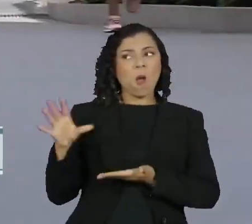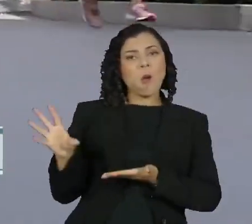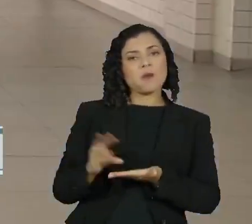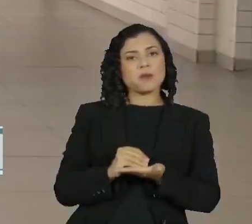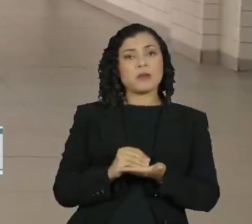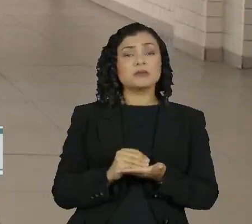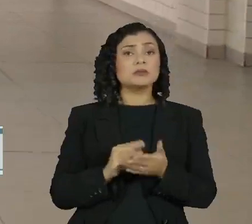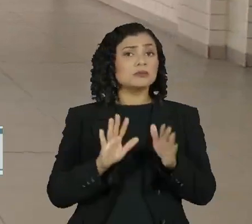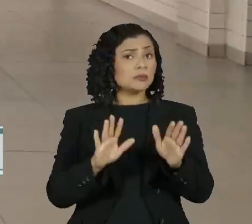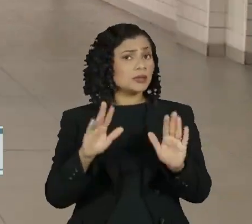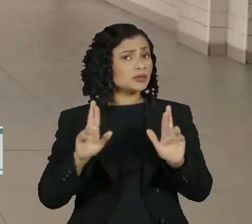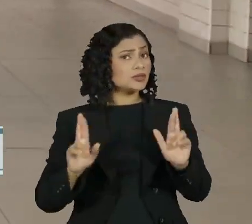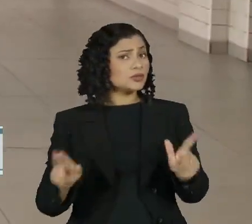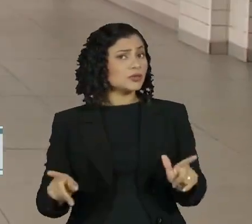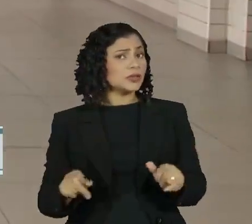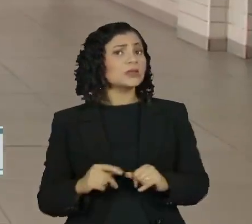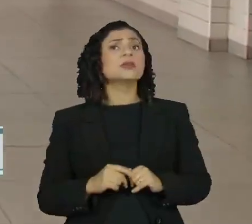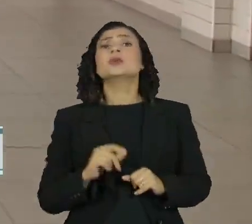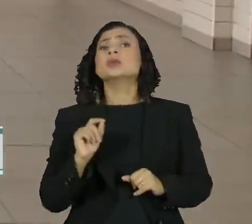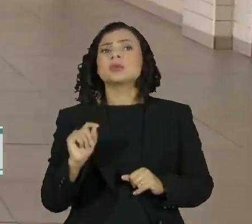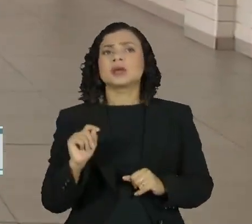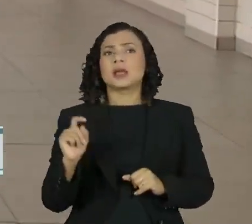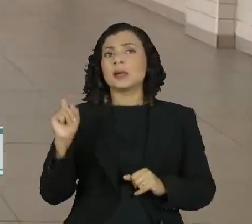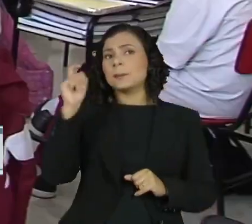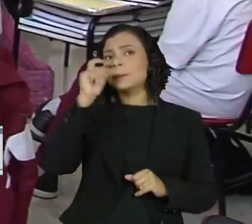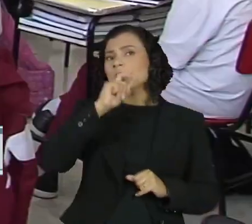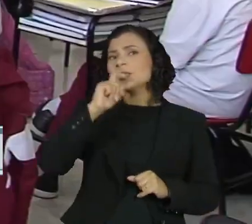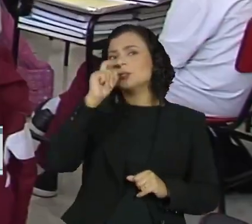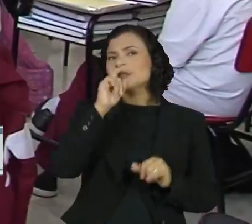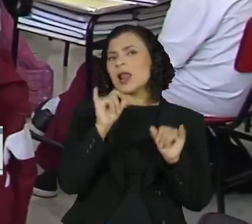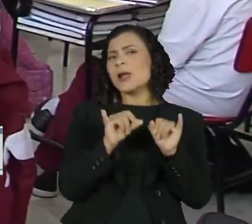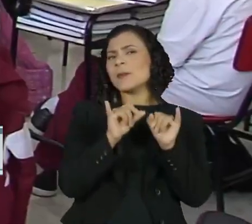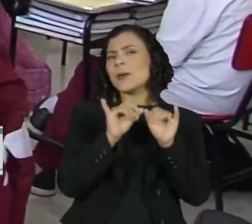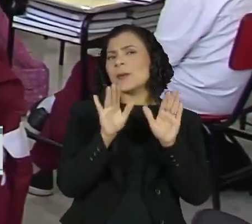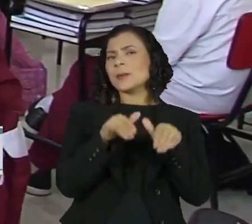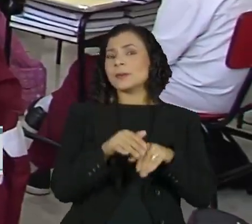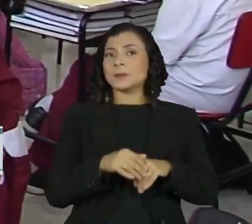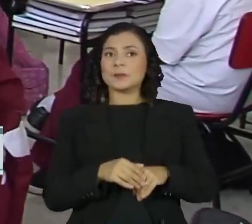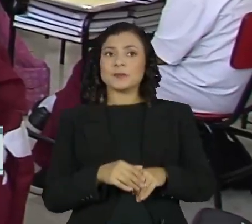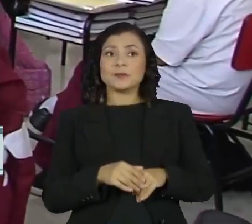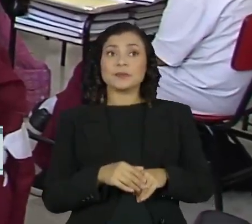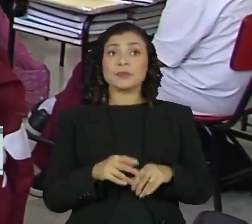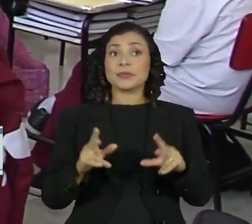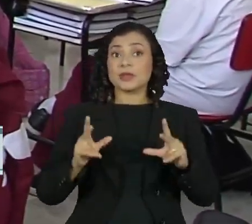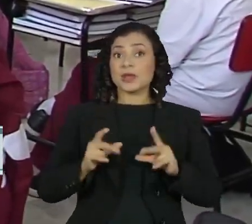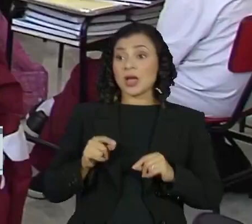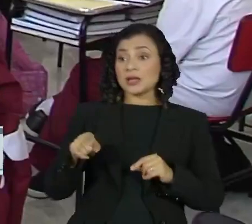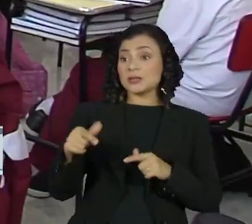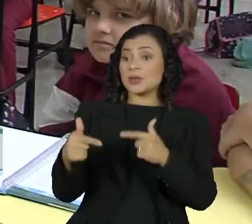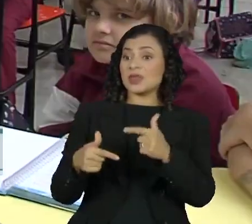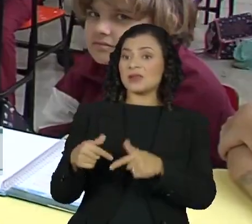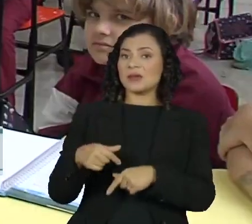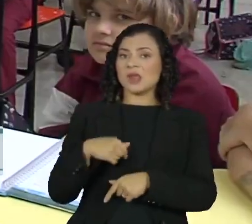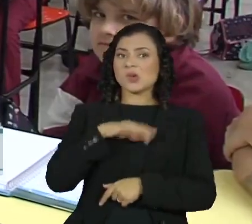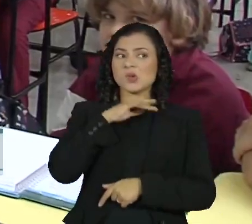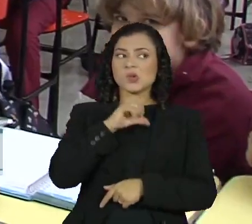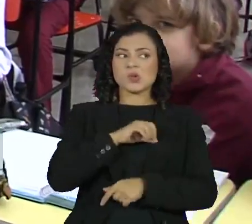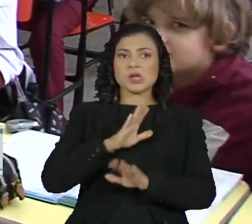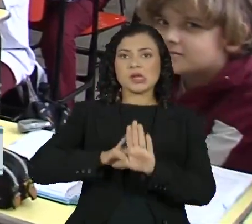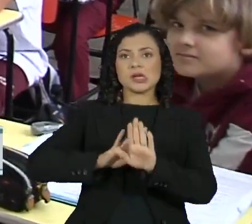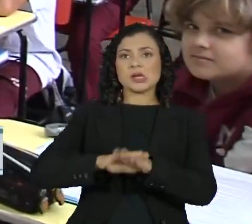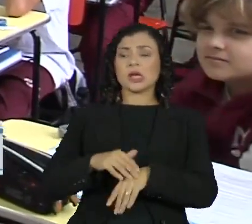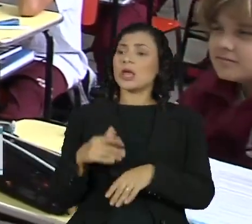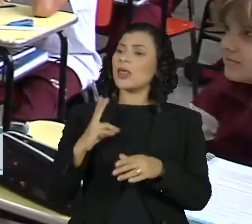há uma diferença nos efeitos das chamadas mentiras inocentes, como elogiar um trabalho, mesmo que ele esteja ruim, das